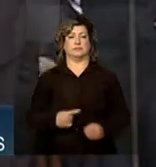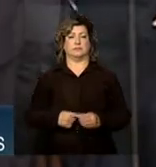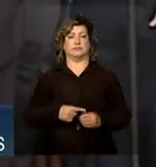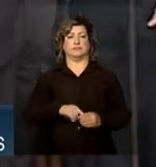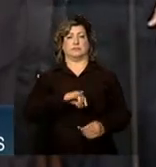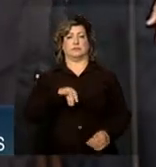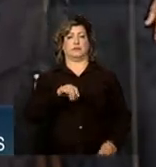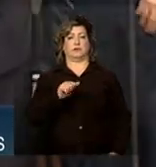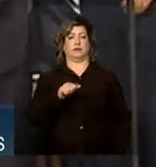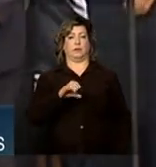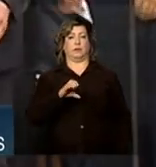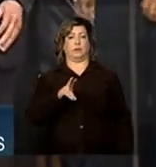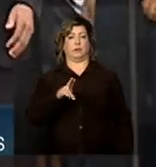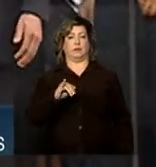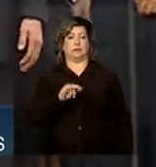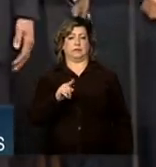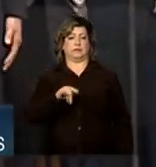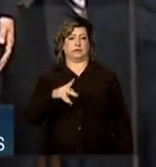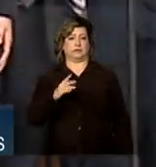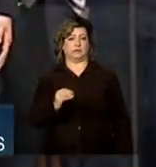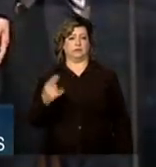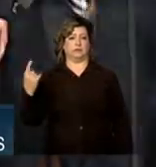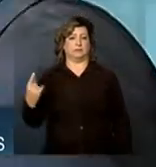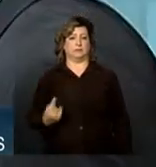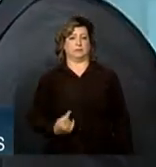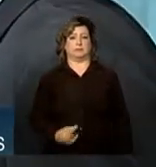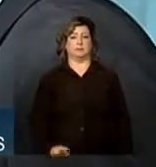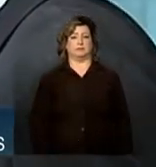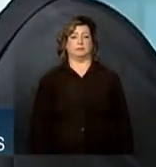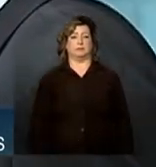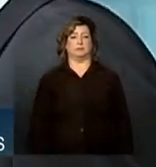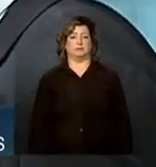Jacuizinho Volmir Pedro Capitânio.